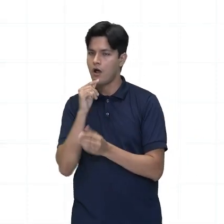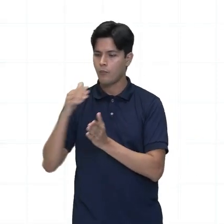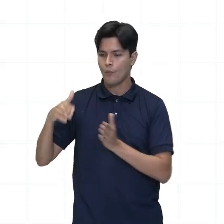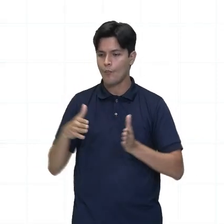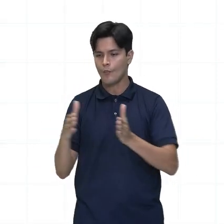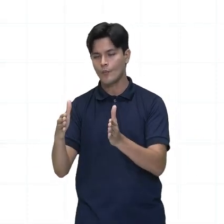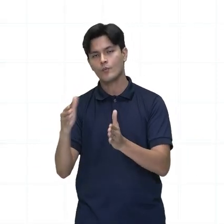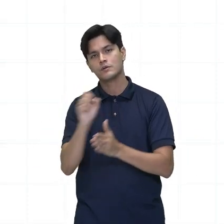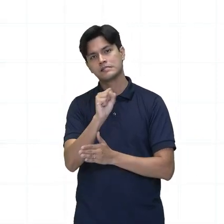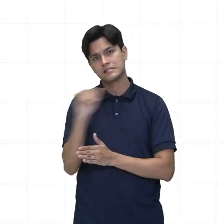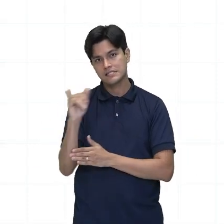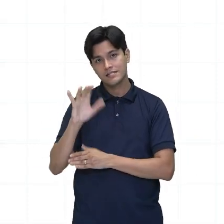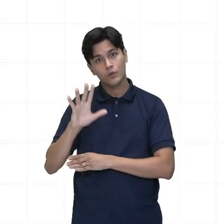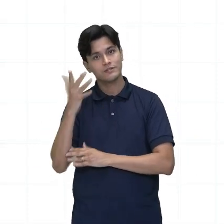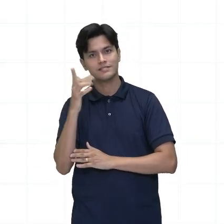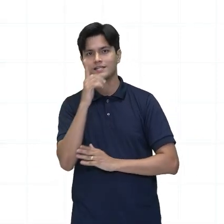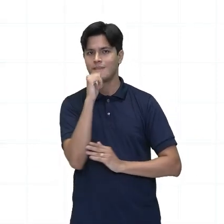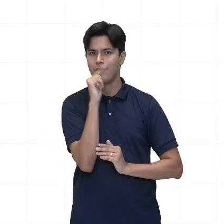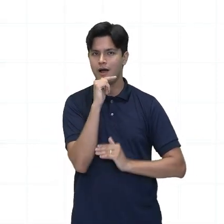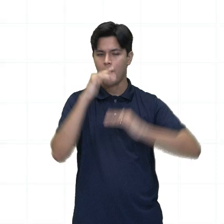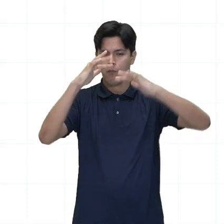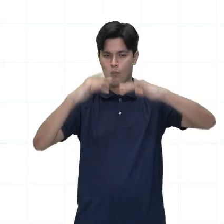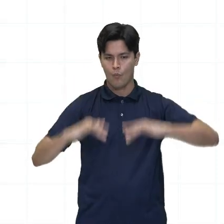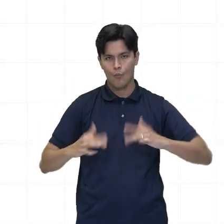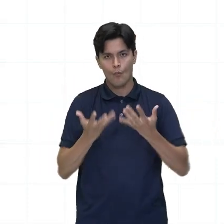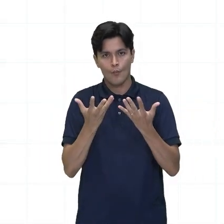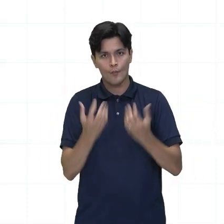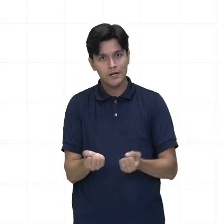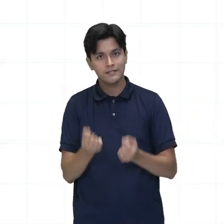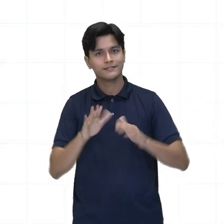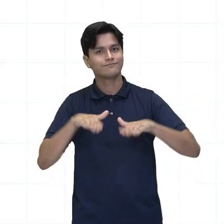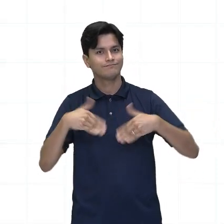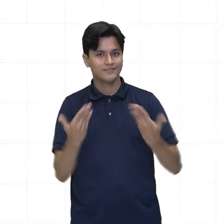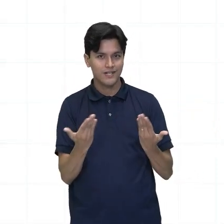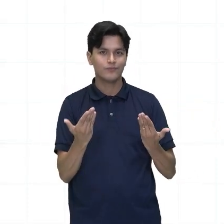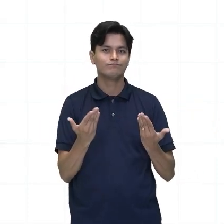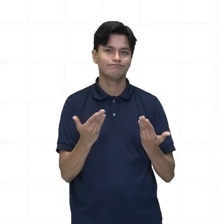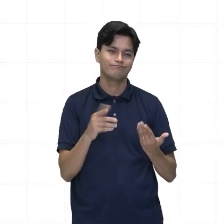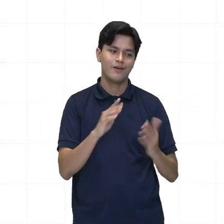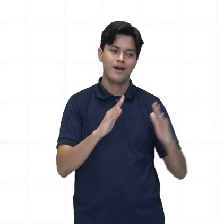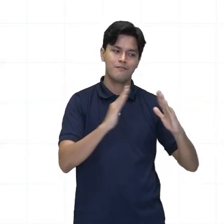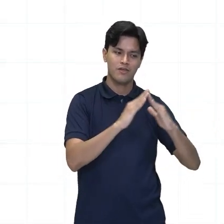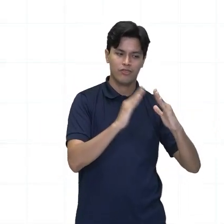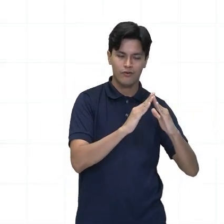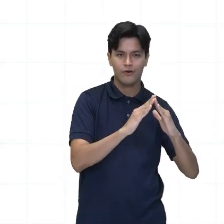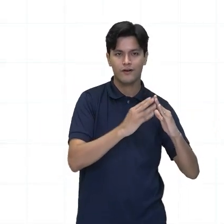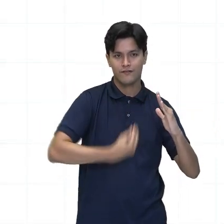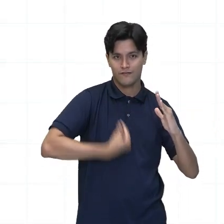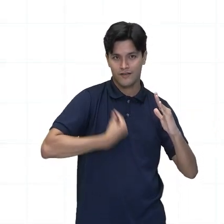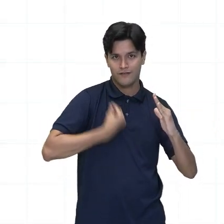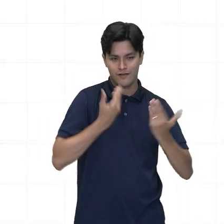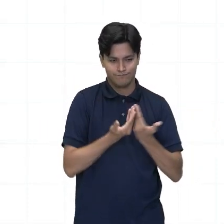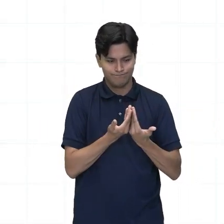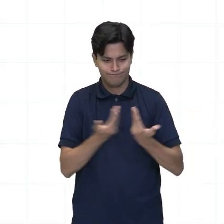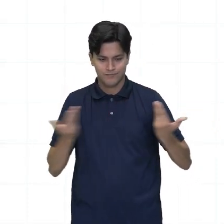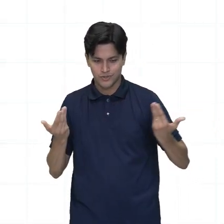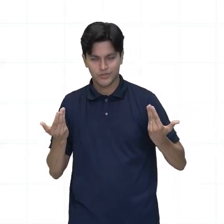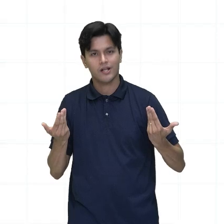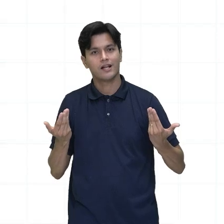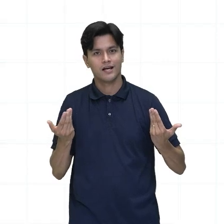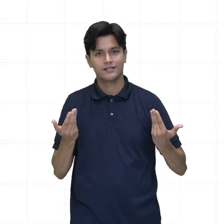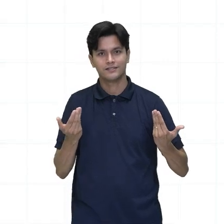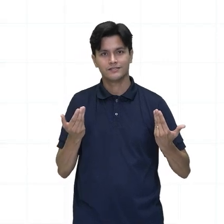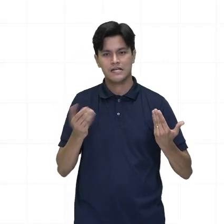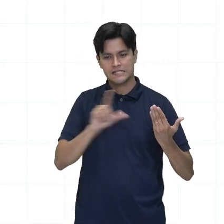essas pessoas ficam, né, totalmente isoladas, né, impossibilitadas de sair das suas residências, né? Ficam